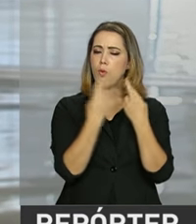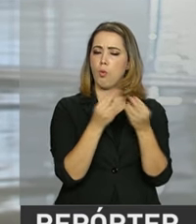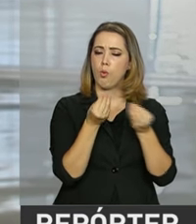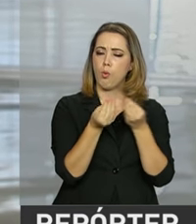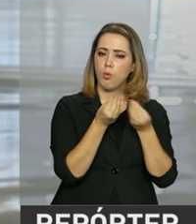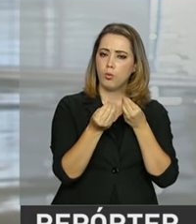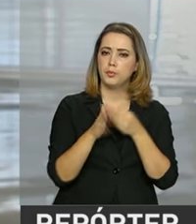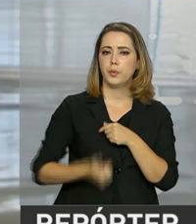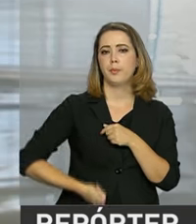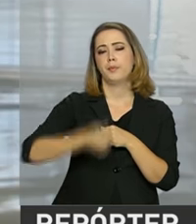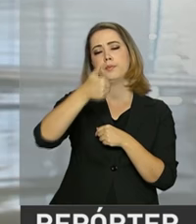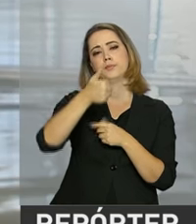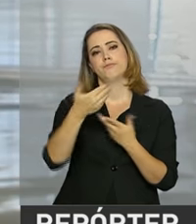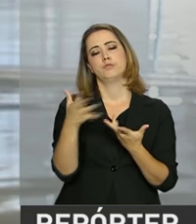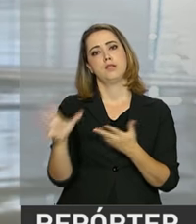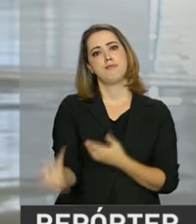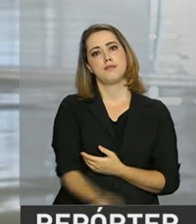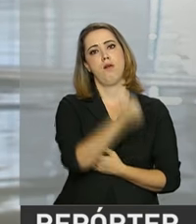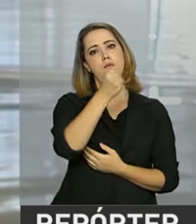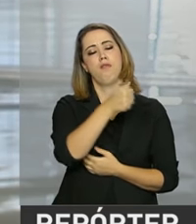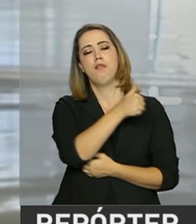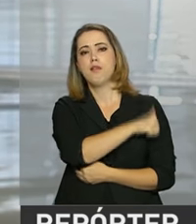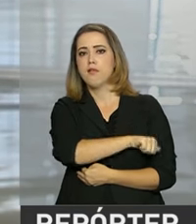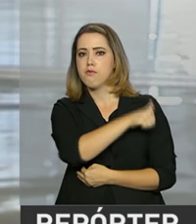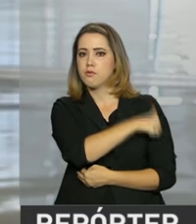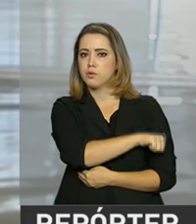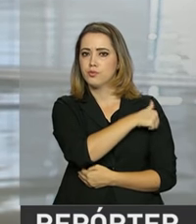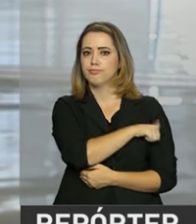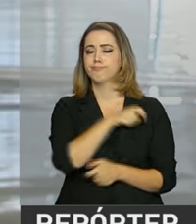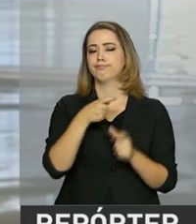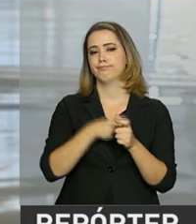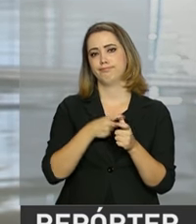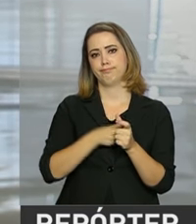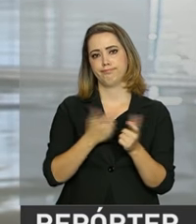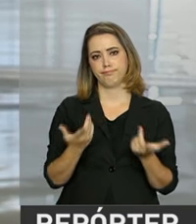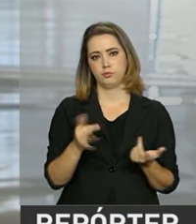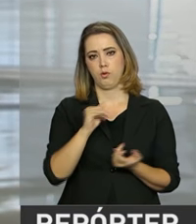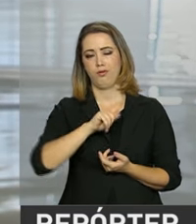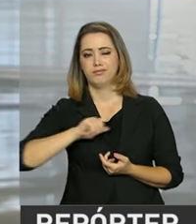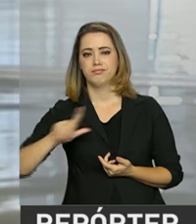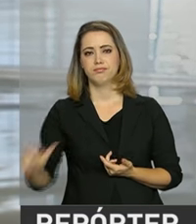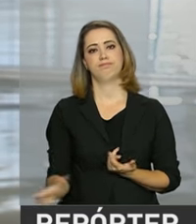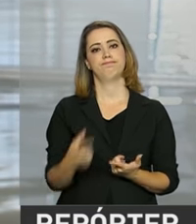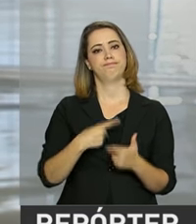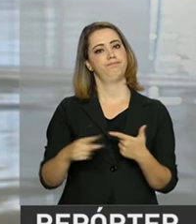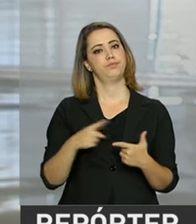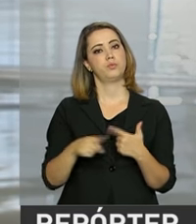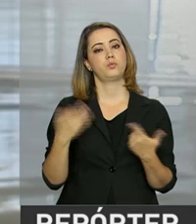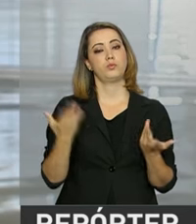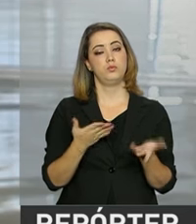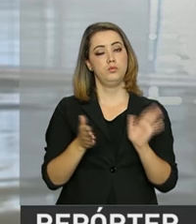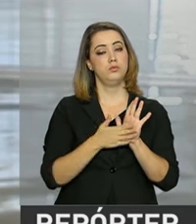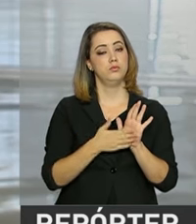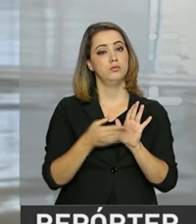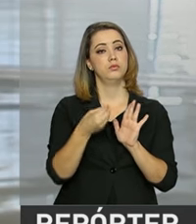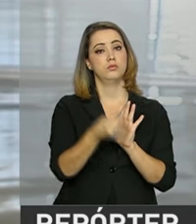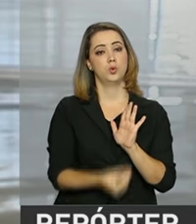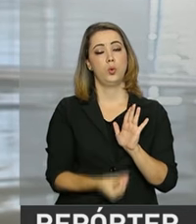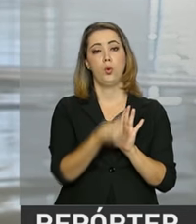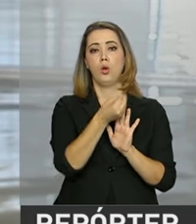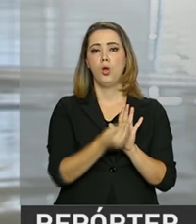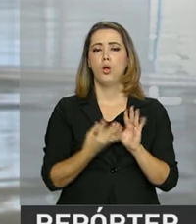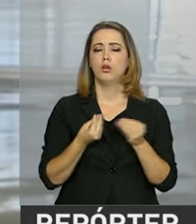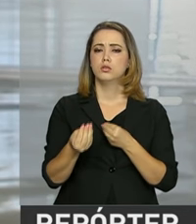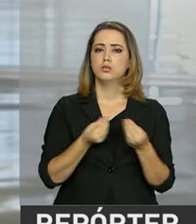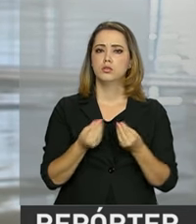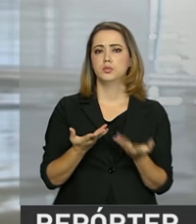recuperação fiscal para o estado. É esse plano que deve ser apresentado hoje ao presidente Michel Temer aqui no Palácio do Planalto.